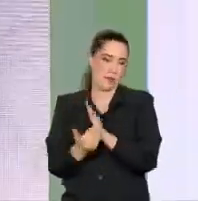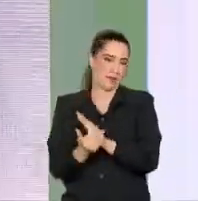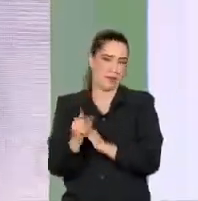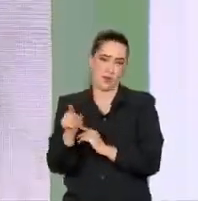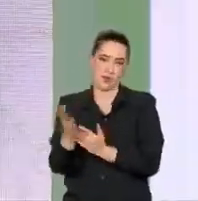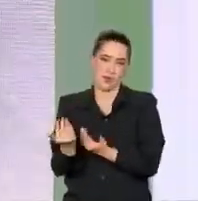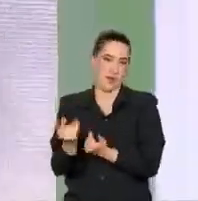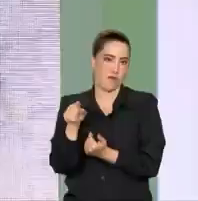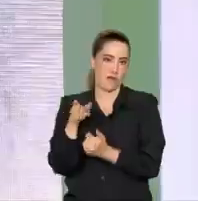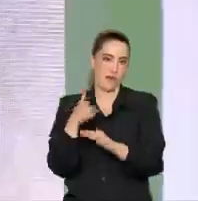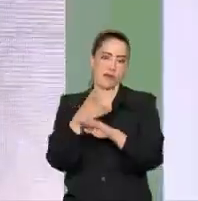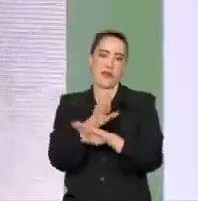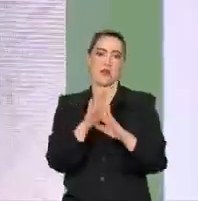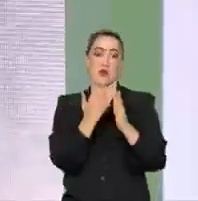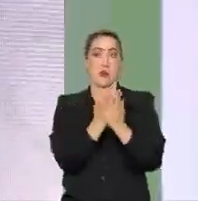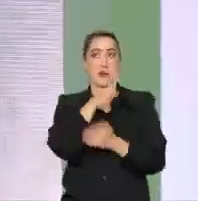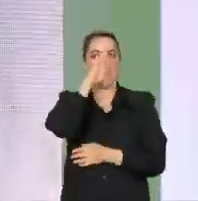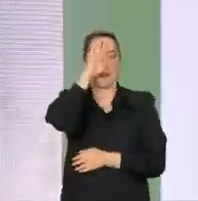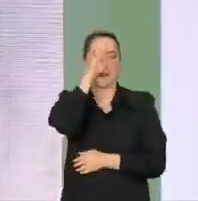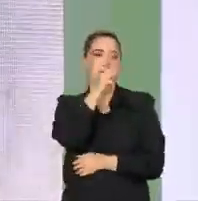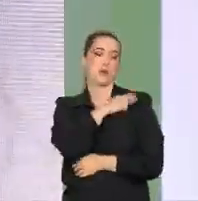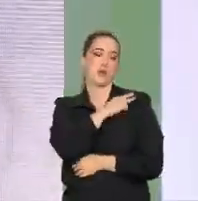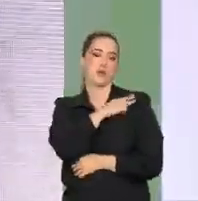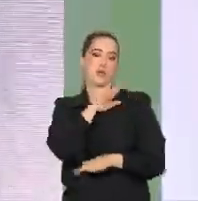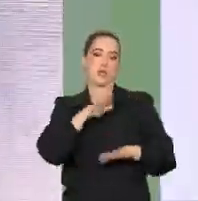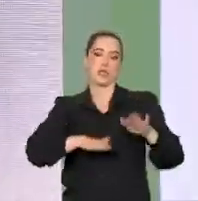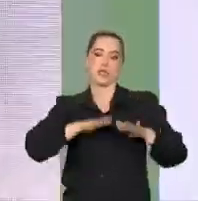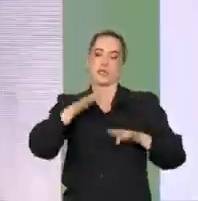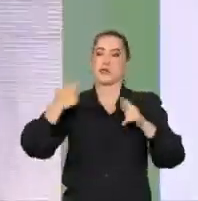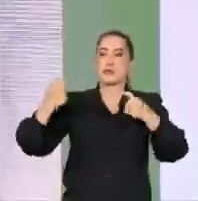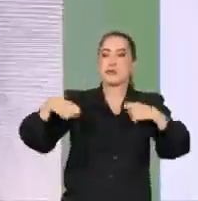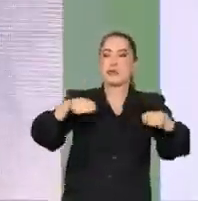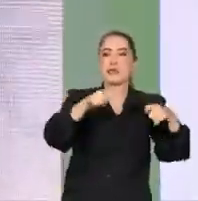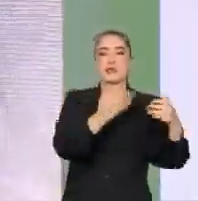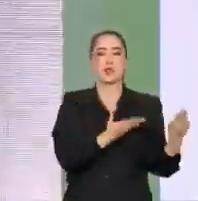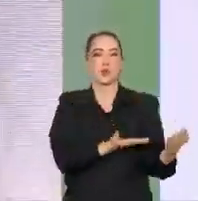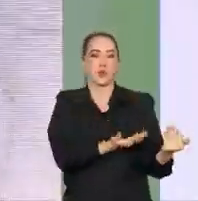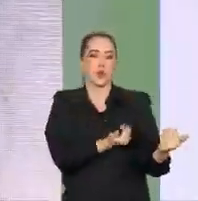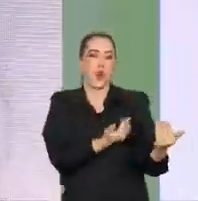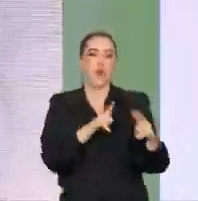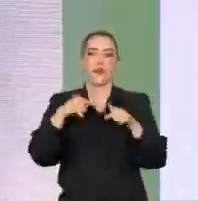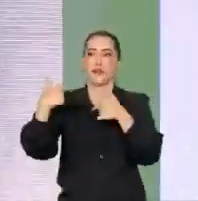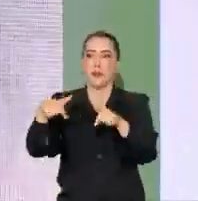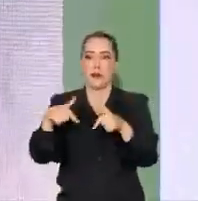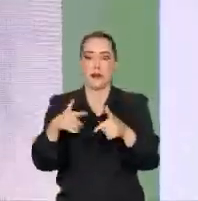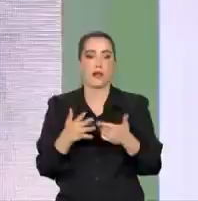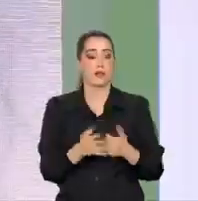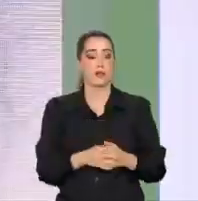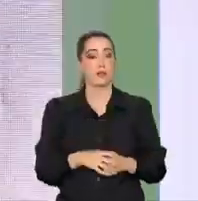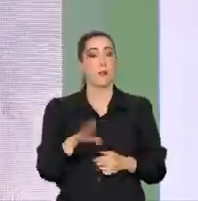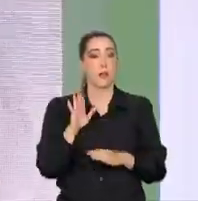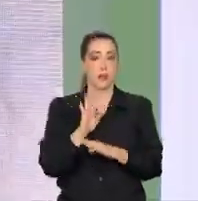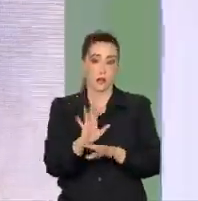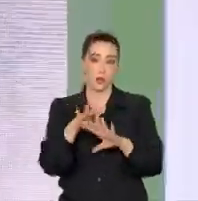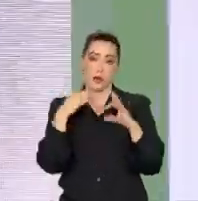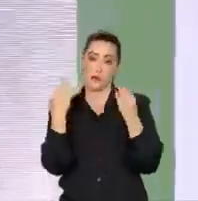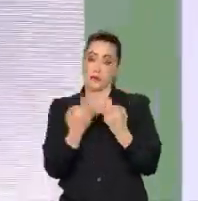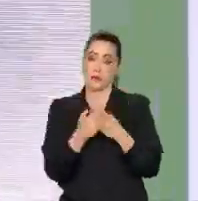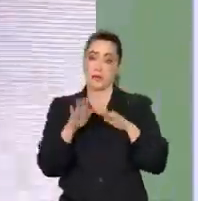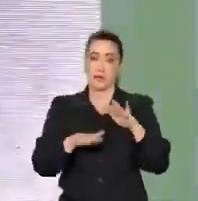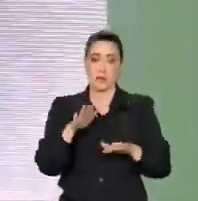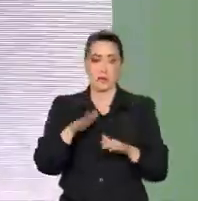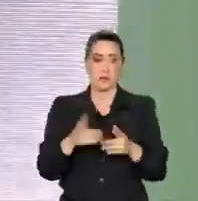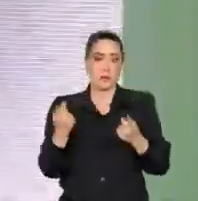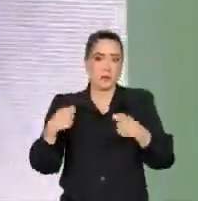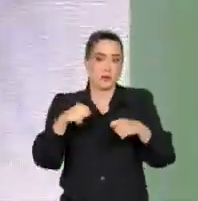jovem, principalmente no ensino médio, que é uma fase que às vezes exige do jovem trabalhar para ajudar a família, por conta